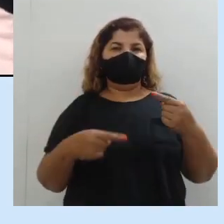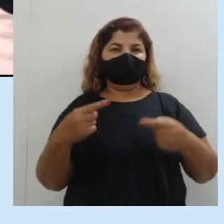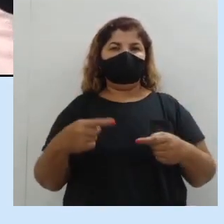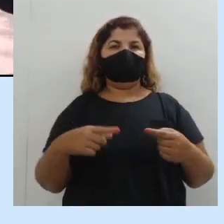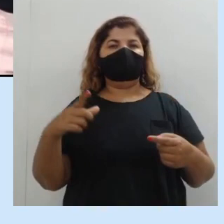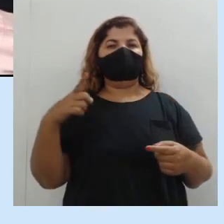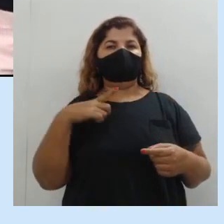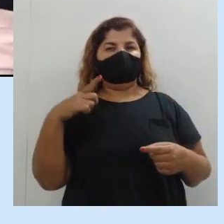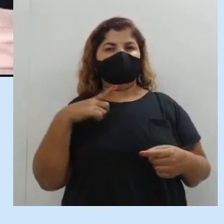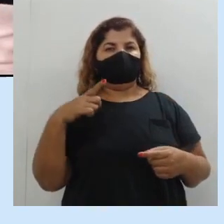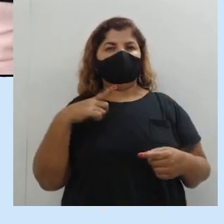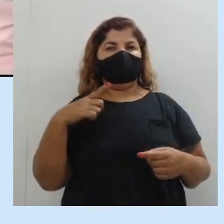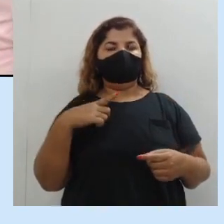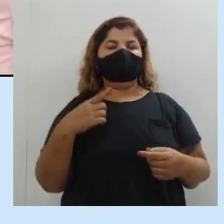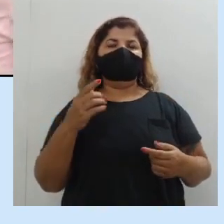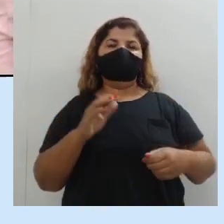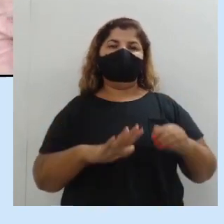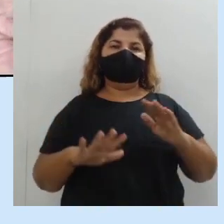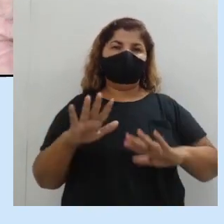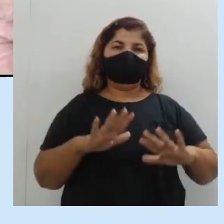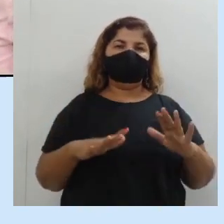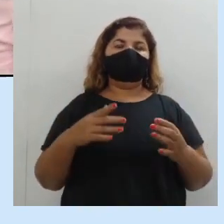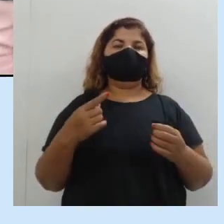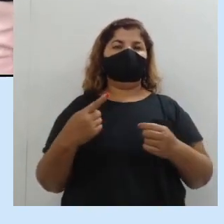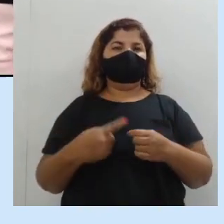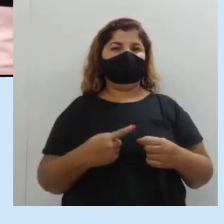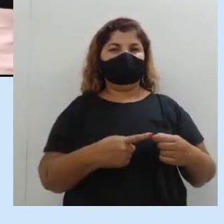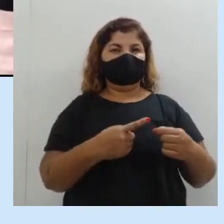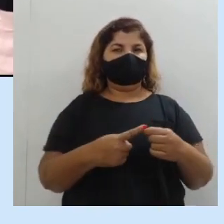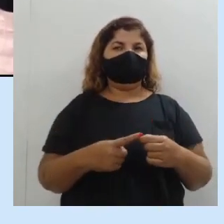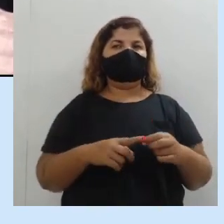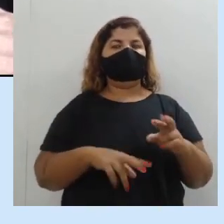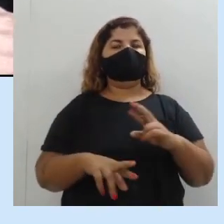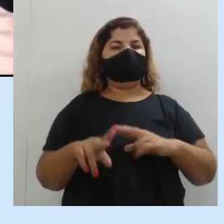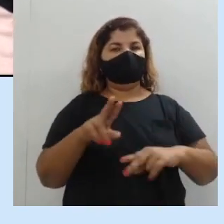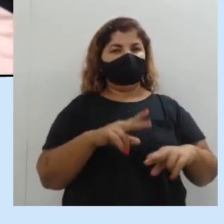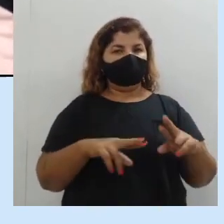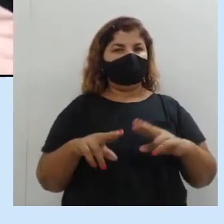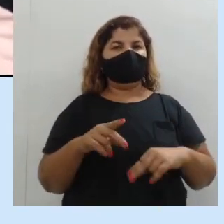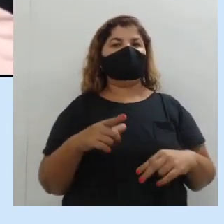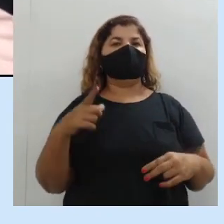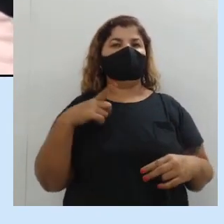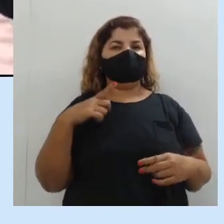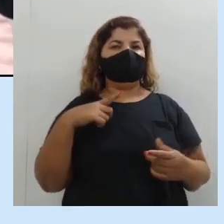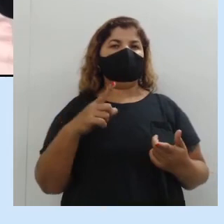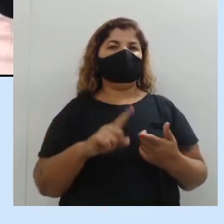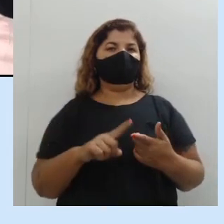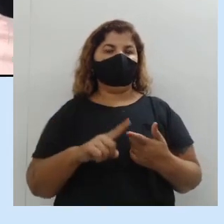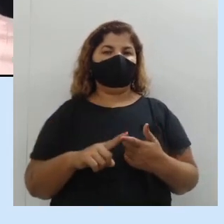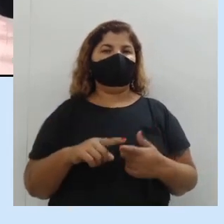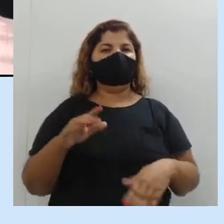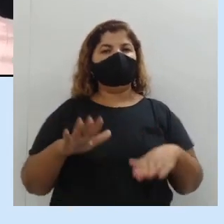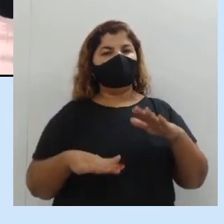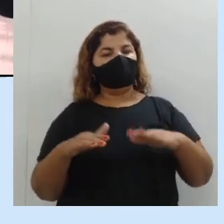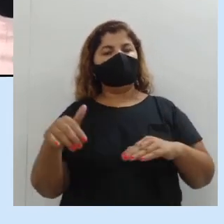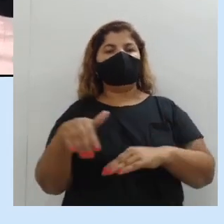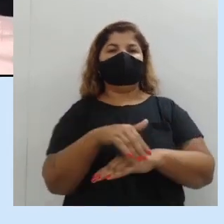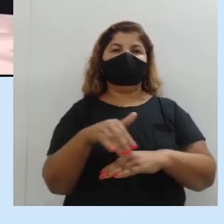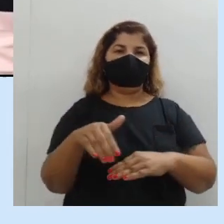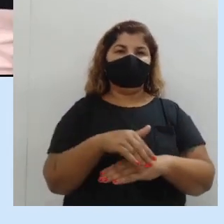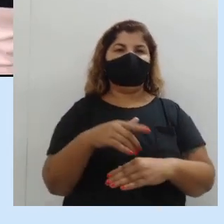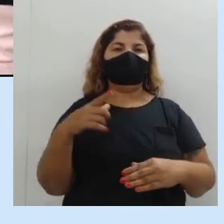mantém-se, né? Os cuidados municipais também são variáveis e caprichosos. Às vezes, nas ruas,